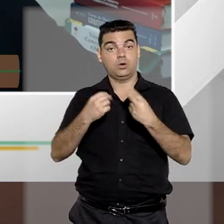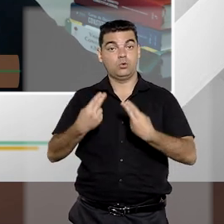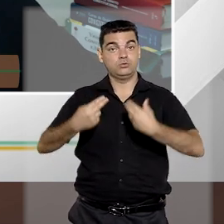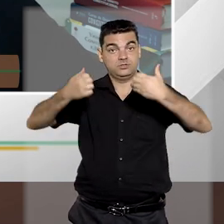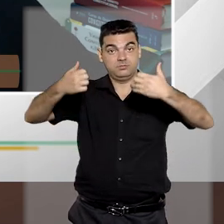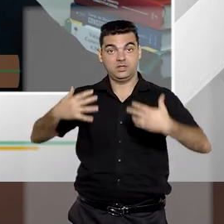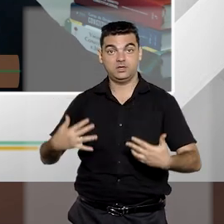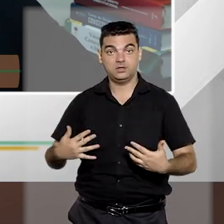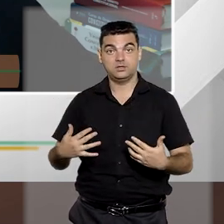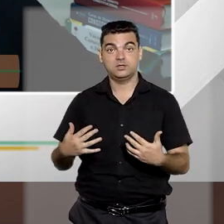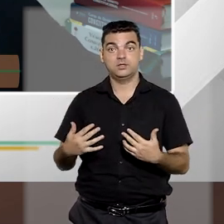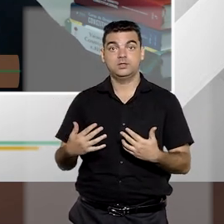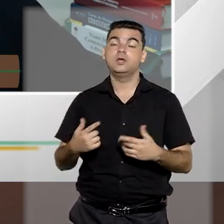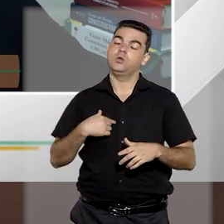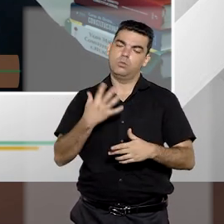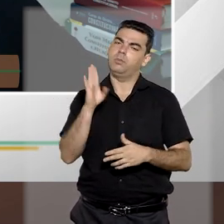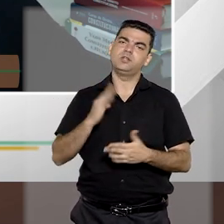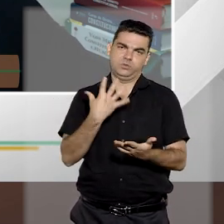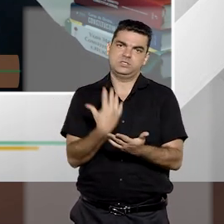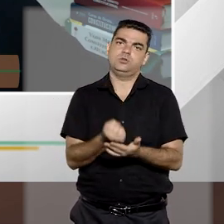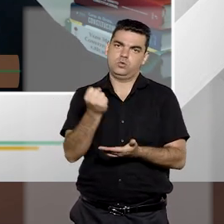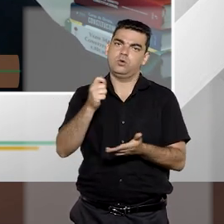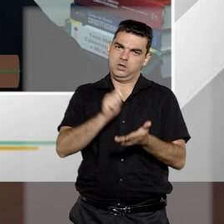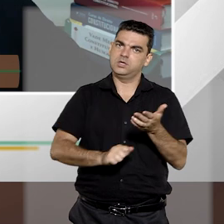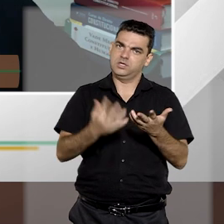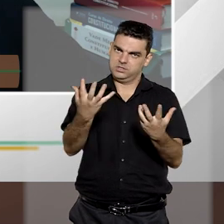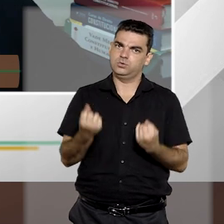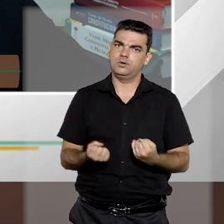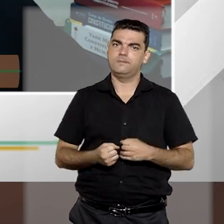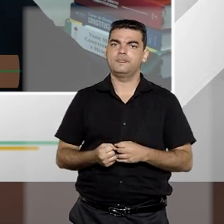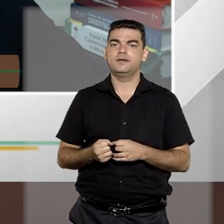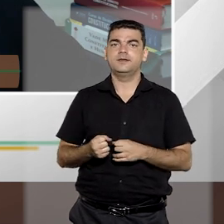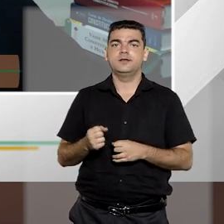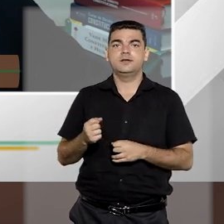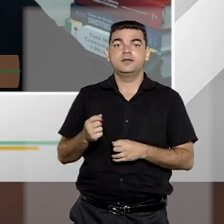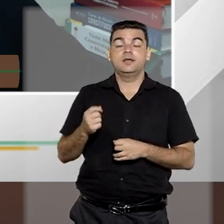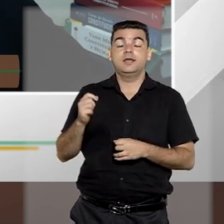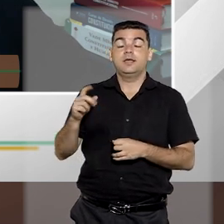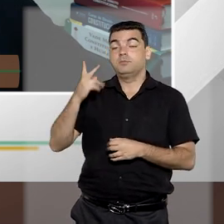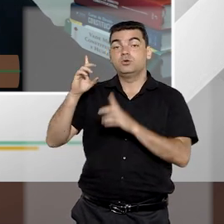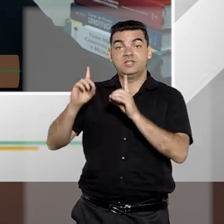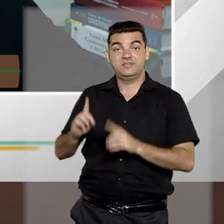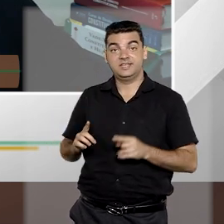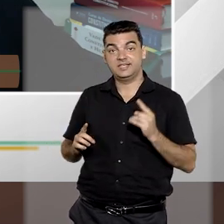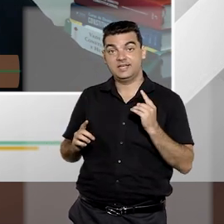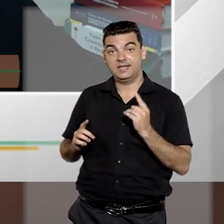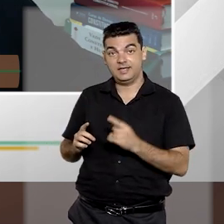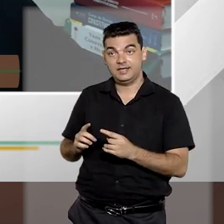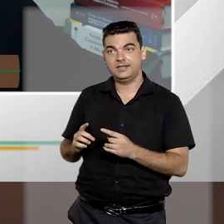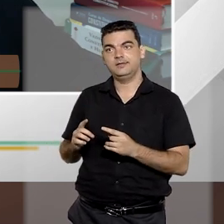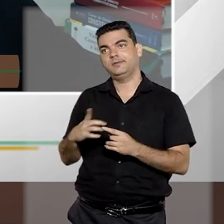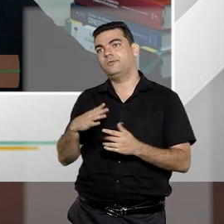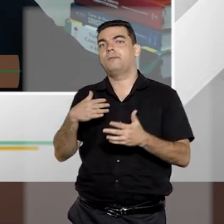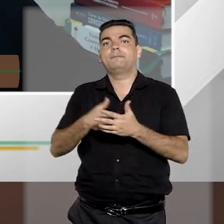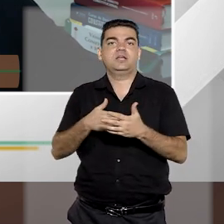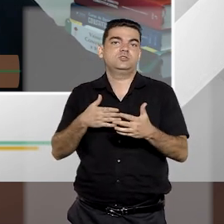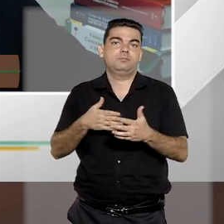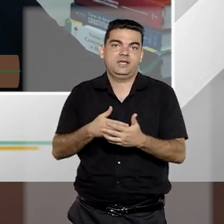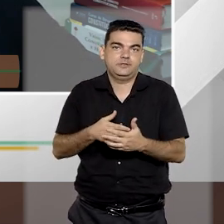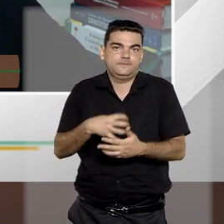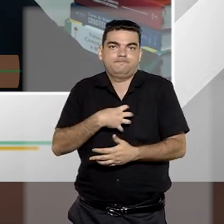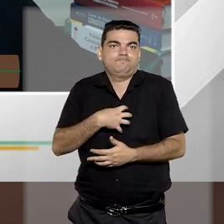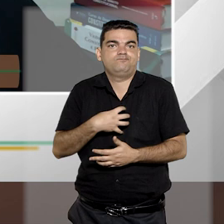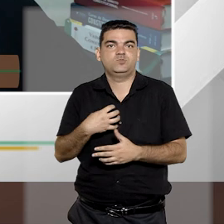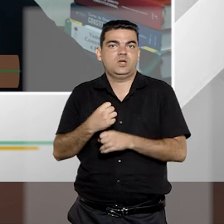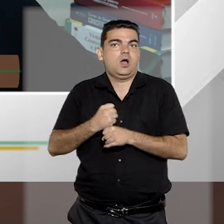convenção, um propósito assumido pelo Brasil perante a comunidade internacional, passa a ser aquela pessoa que ela tem ali, né, algum impedimento